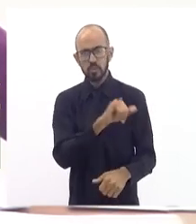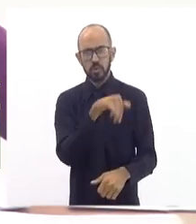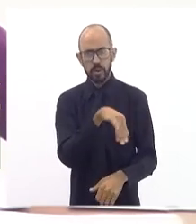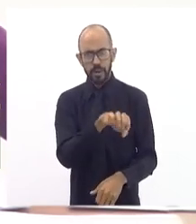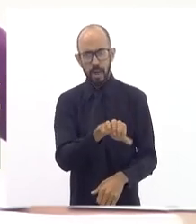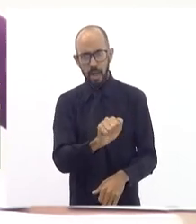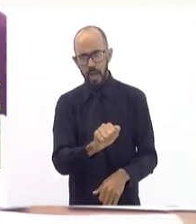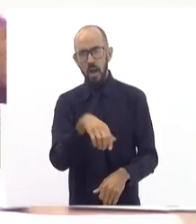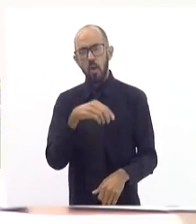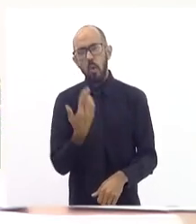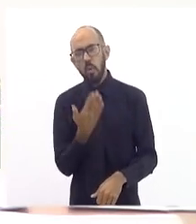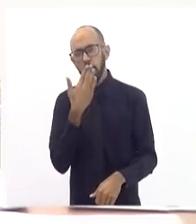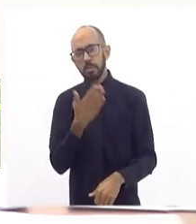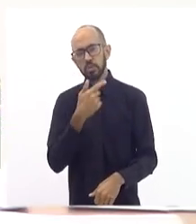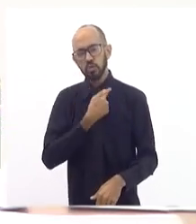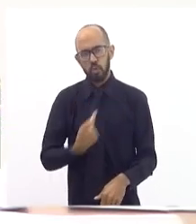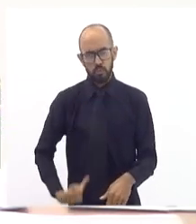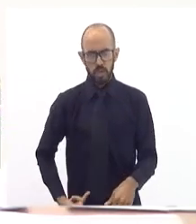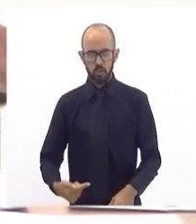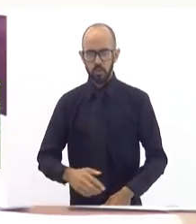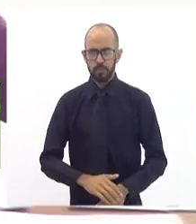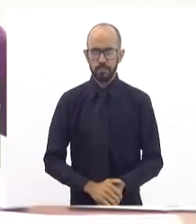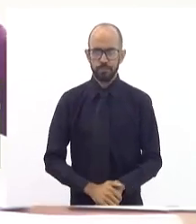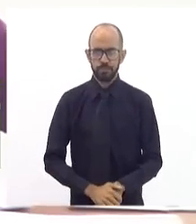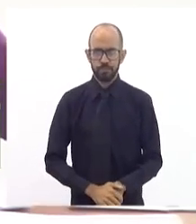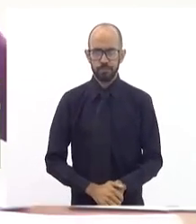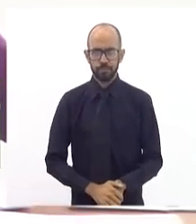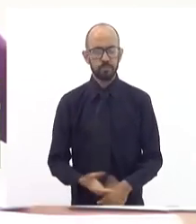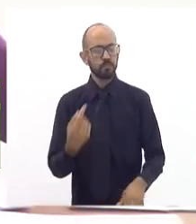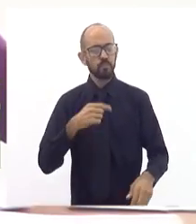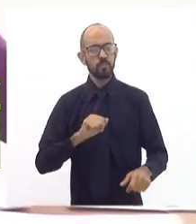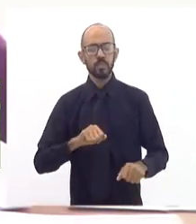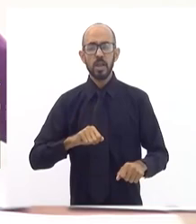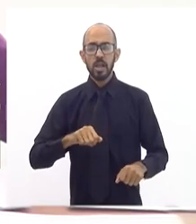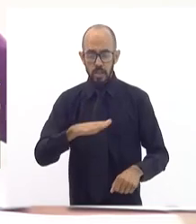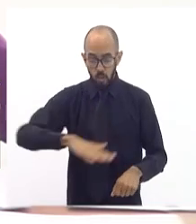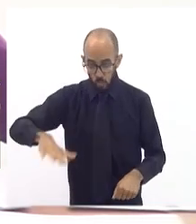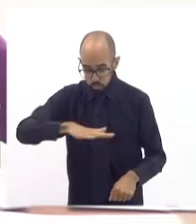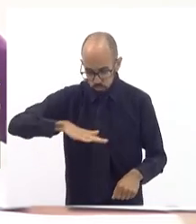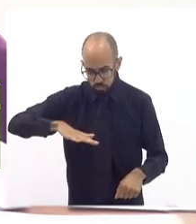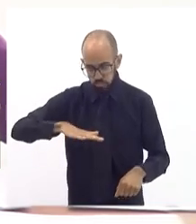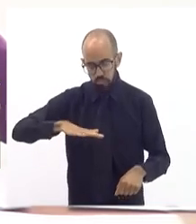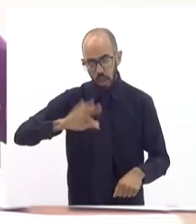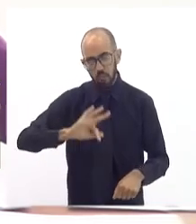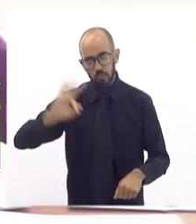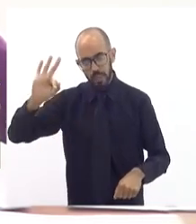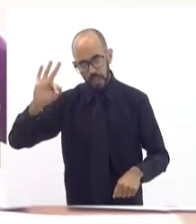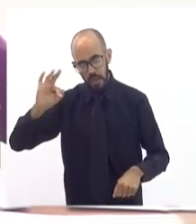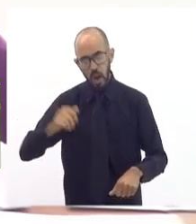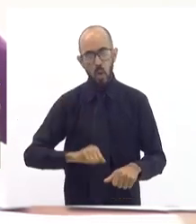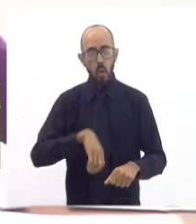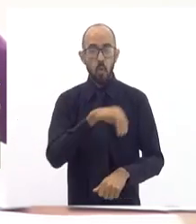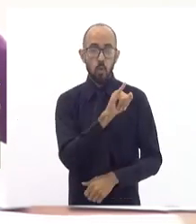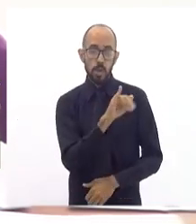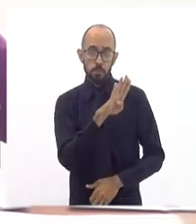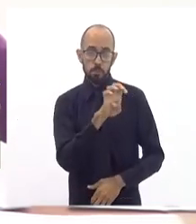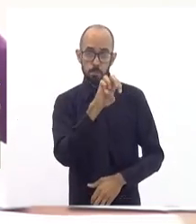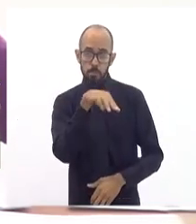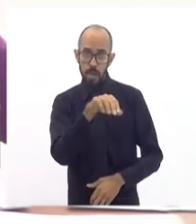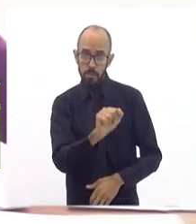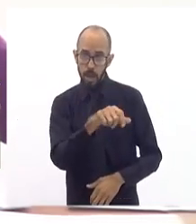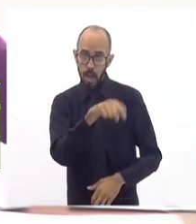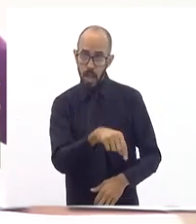foi uma solicitação Direta do Governador e como se trata gera Federal o projeto deve de ser licenciado pelo Ibama